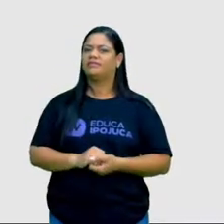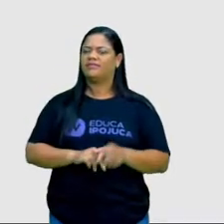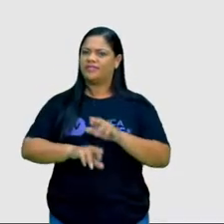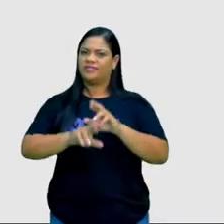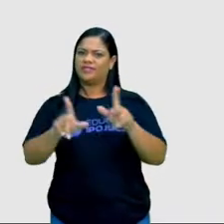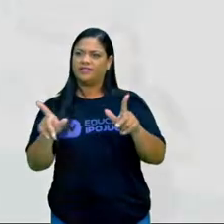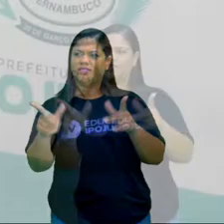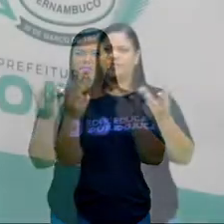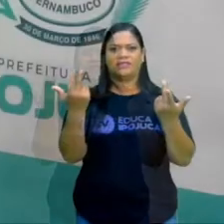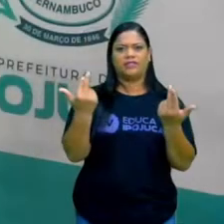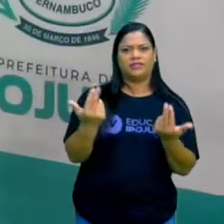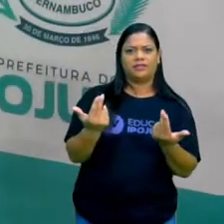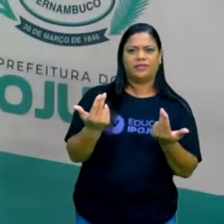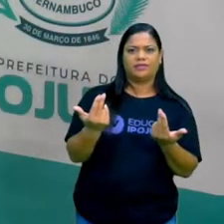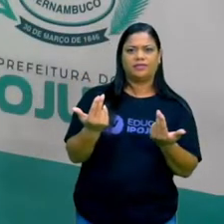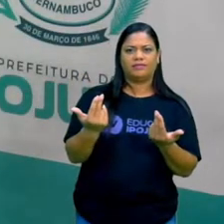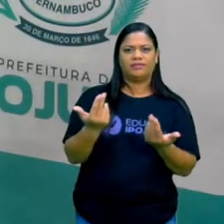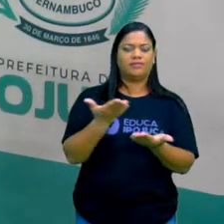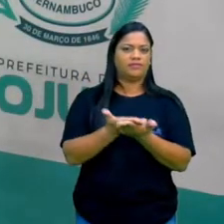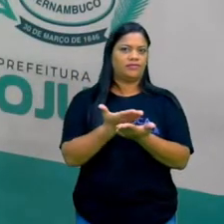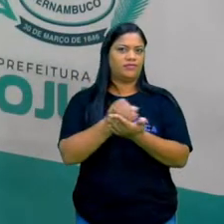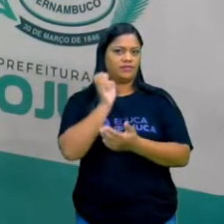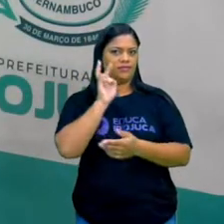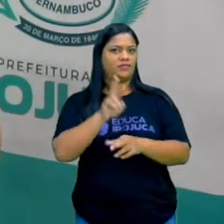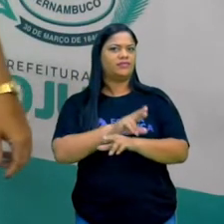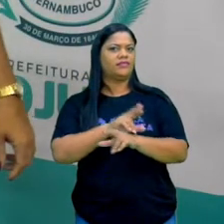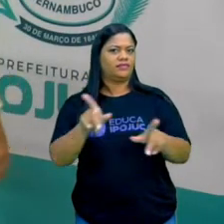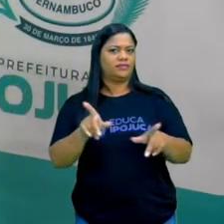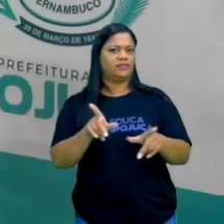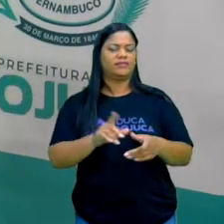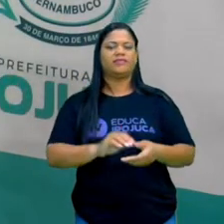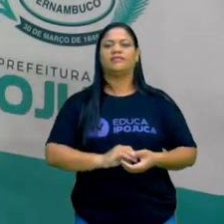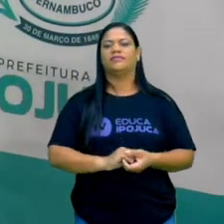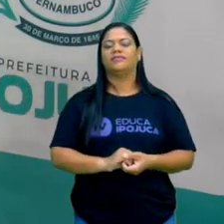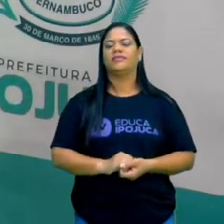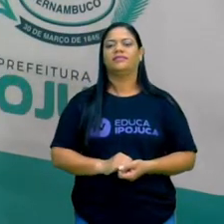é diferente? Vamos estudar para ver se tem alguma diferença entre elas.